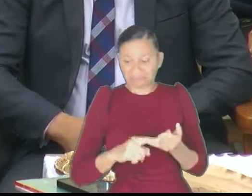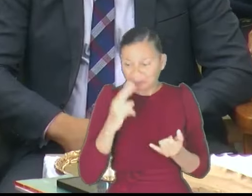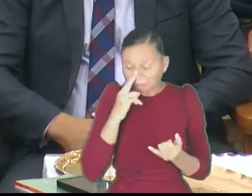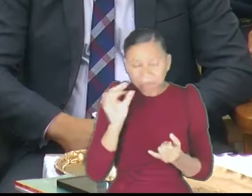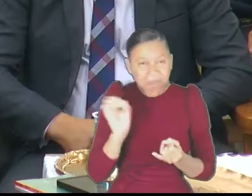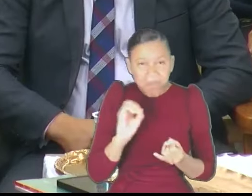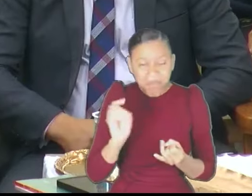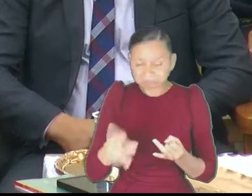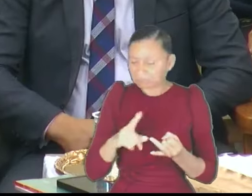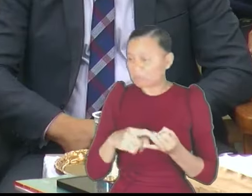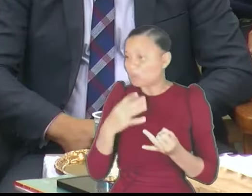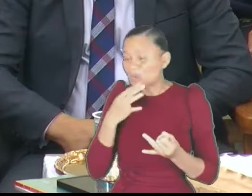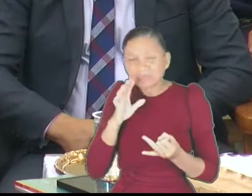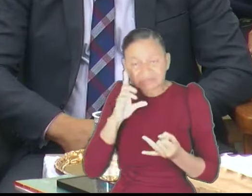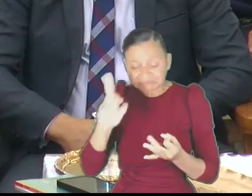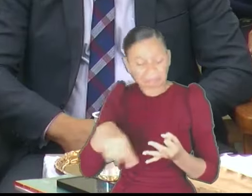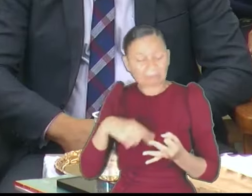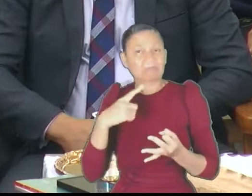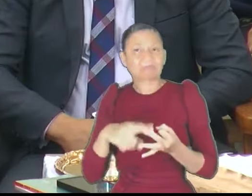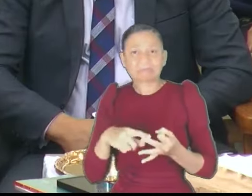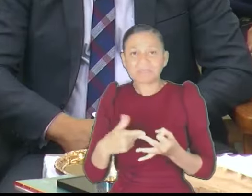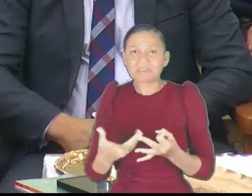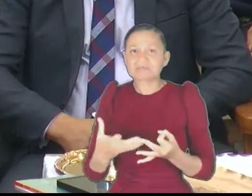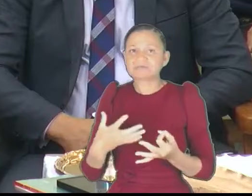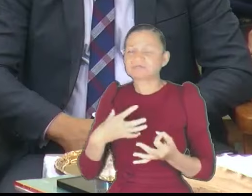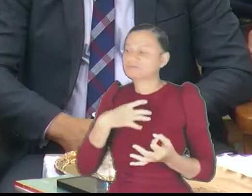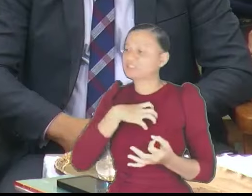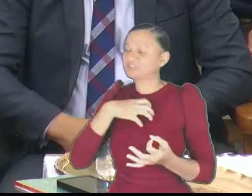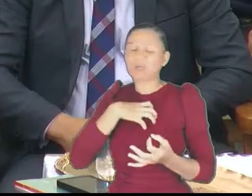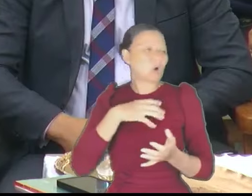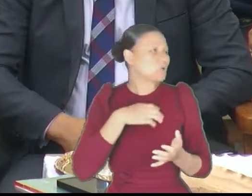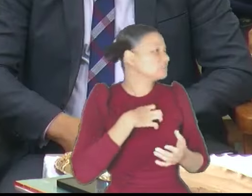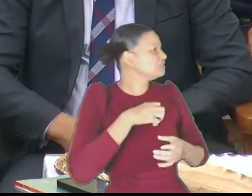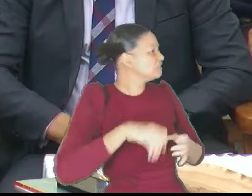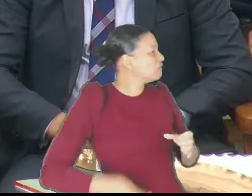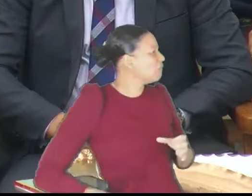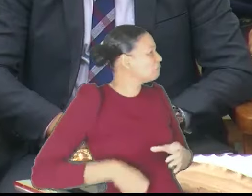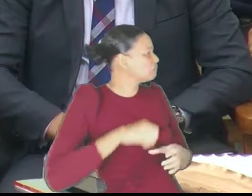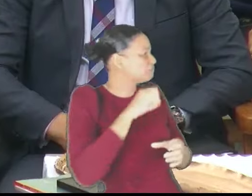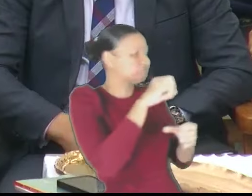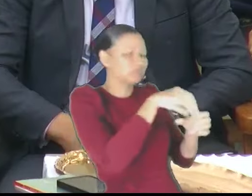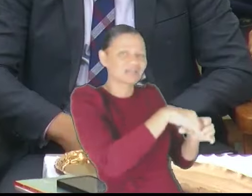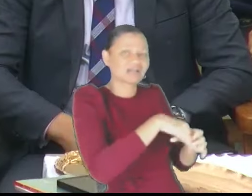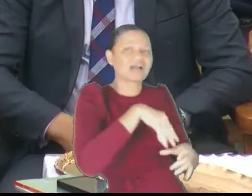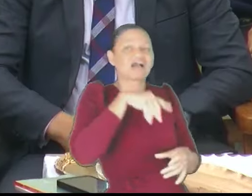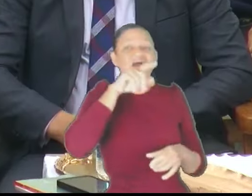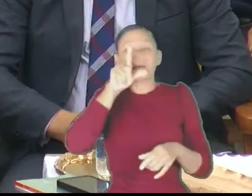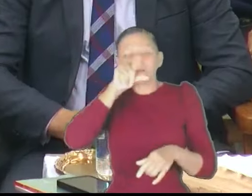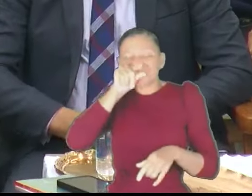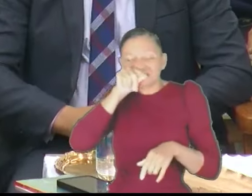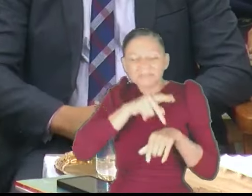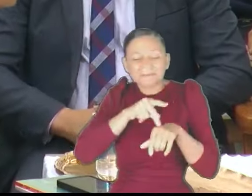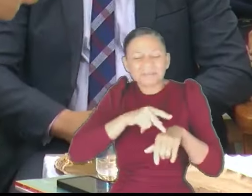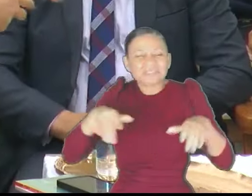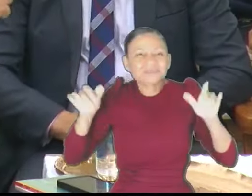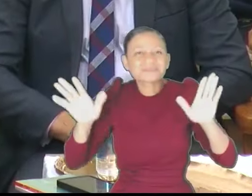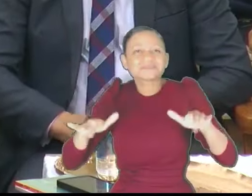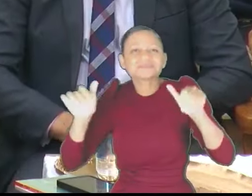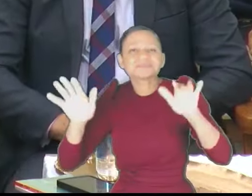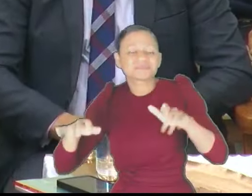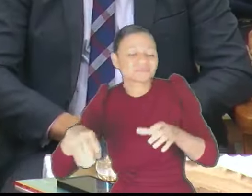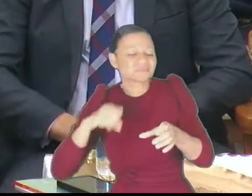não conhece a Deus, mas olha, eu senti dar uma oferta aqui. É os corvos de Jeová trazendo, é os corvos de Jeová trazendo,